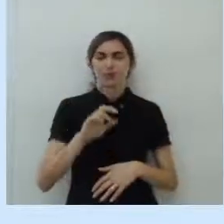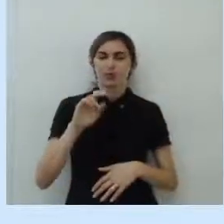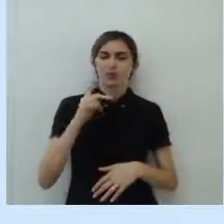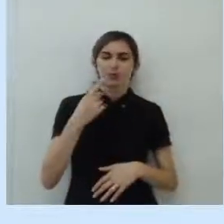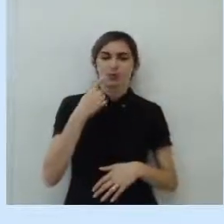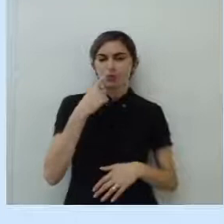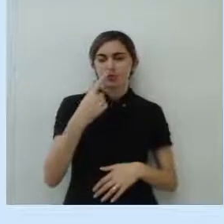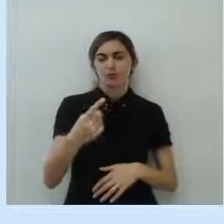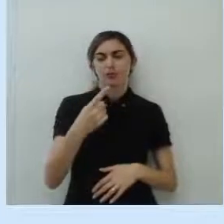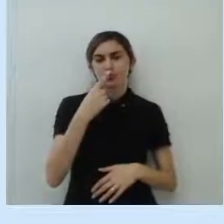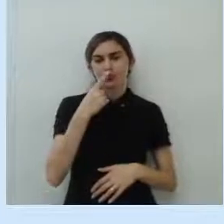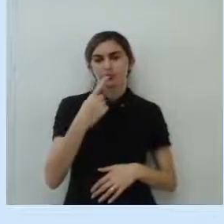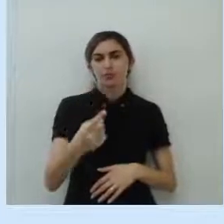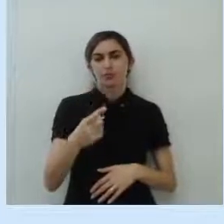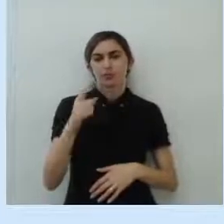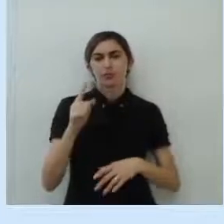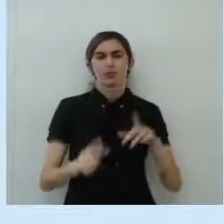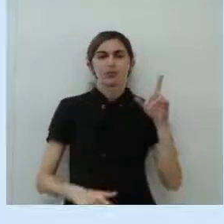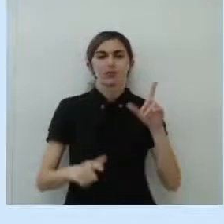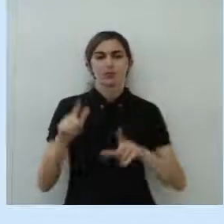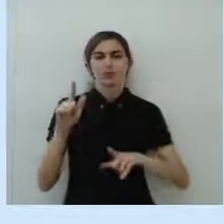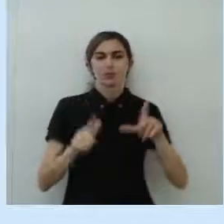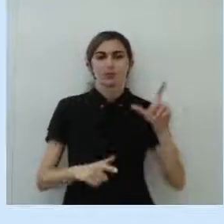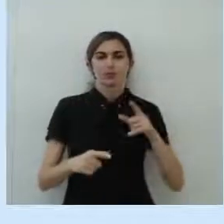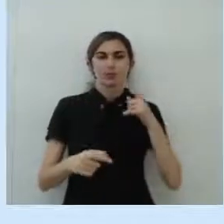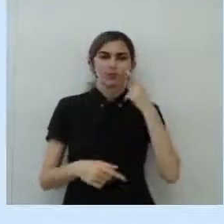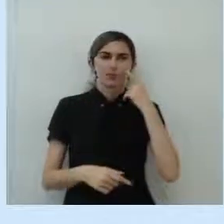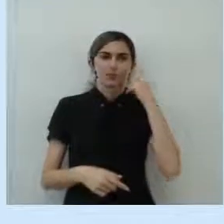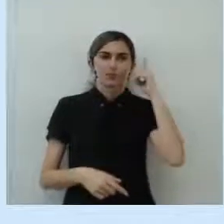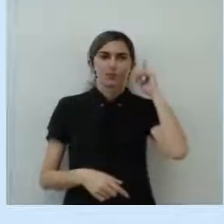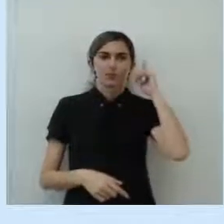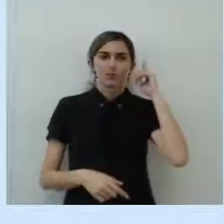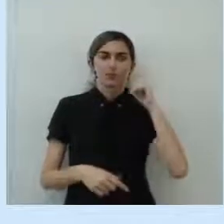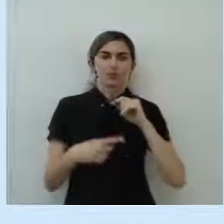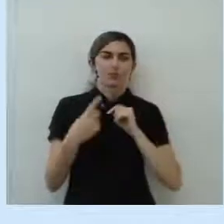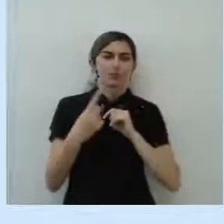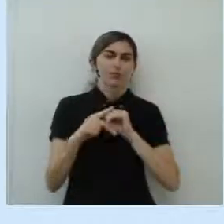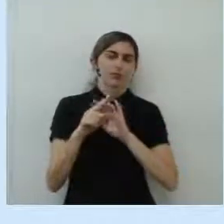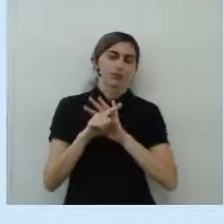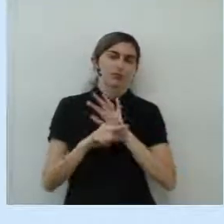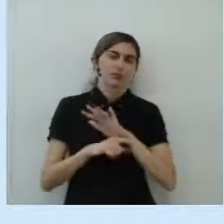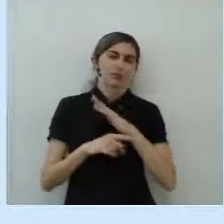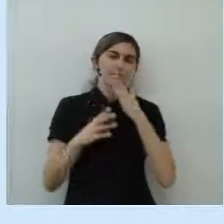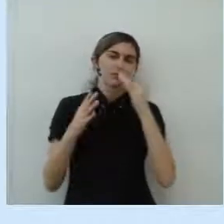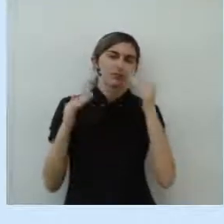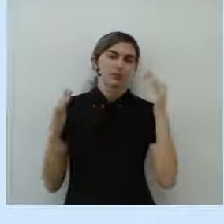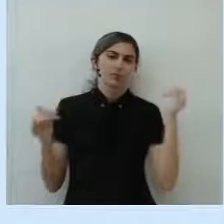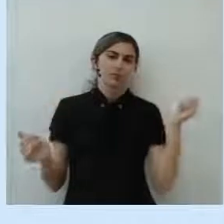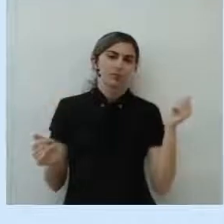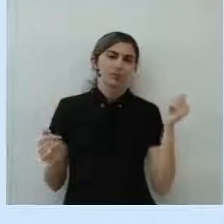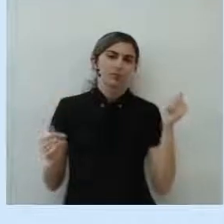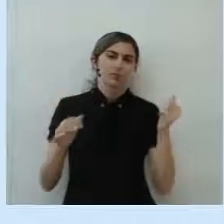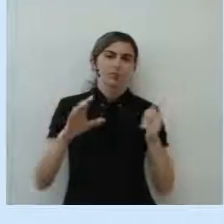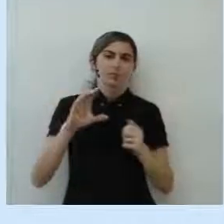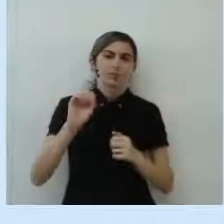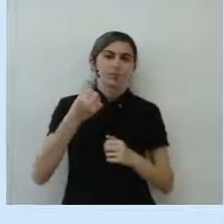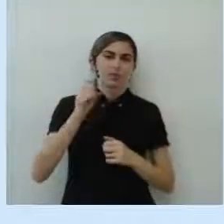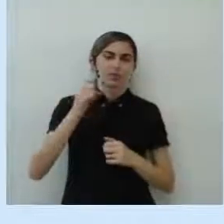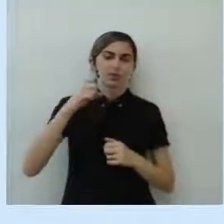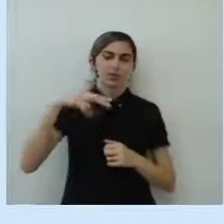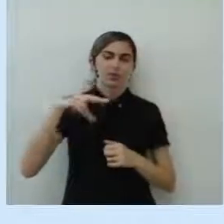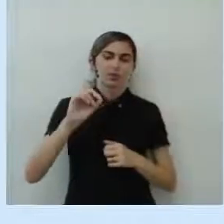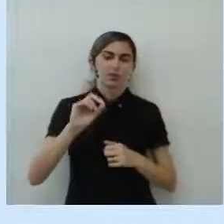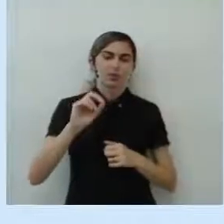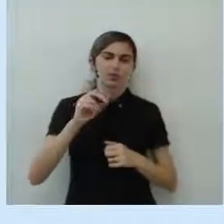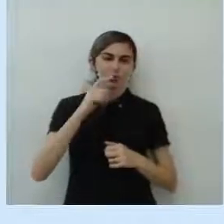Chacrinha na TV. Importante isso, dá uma olhadinha. Seu programa de maior sucesso foi o Cassino do